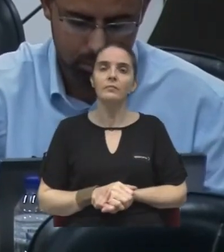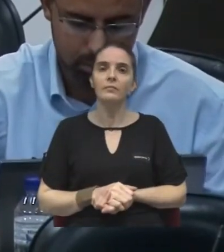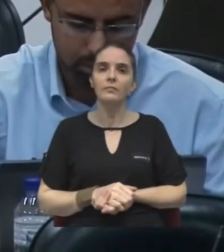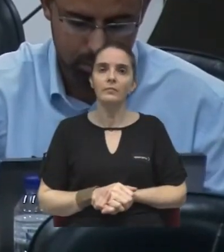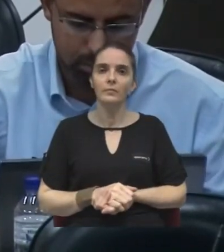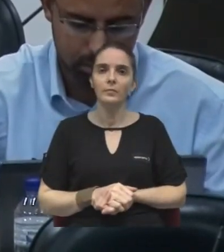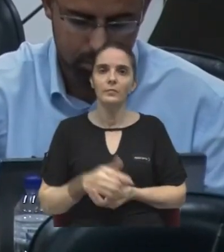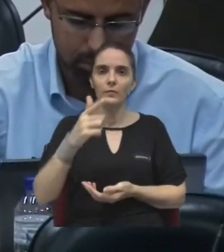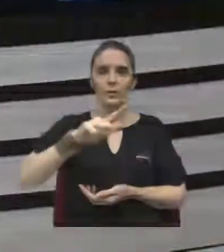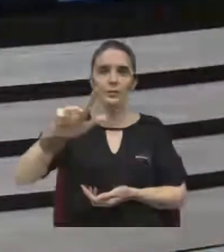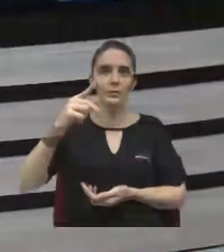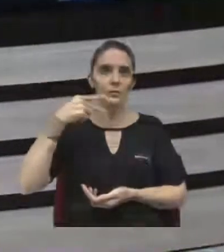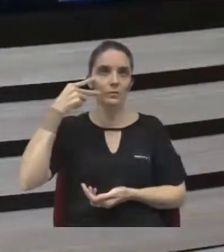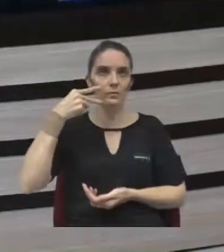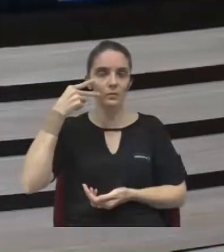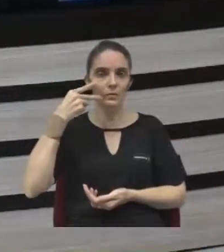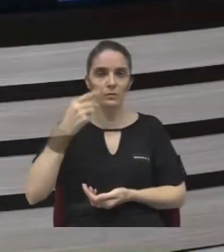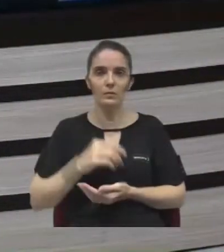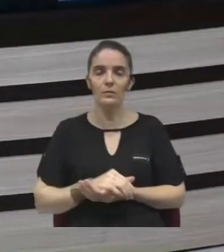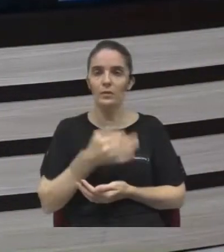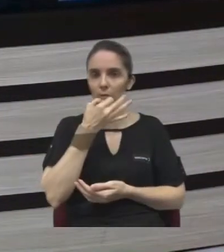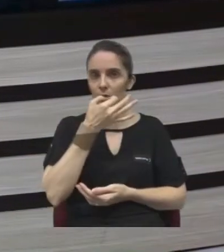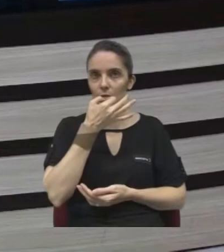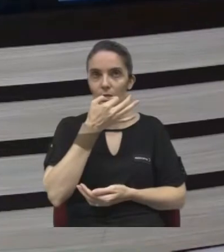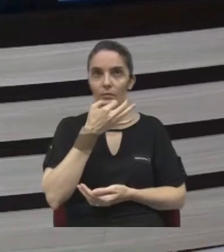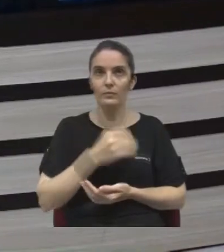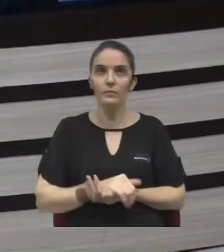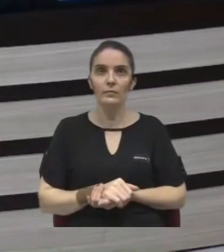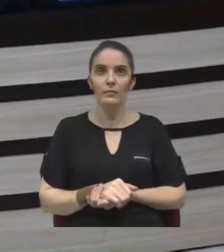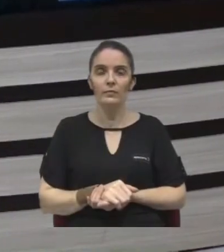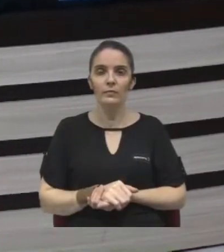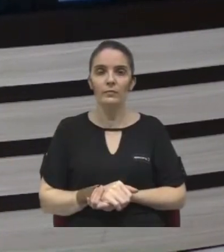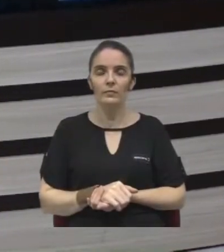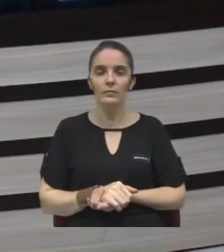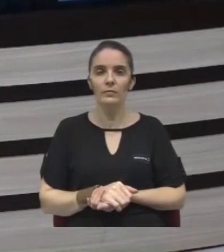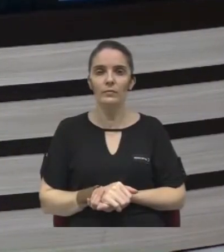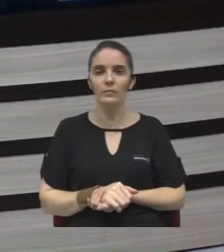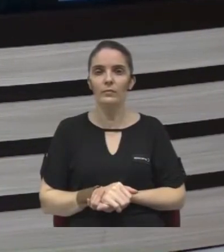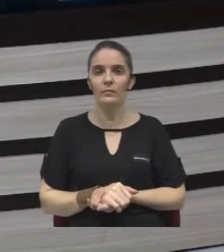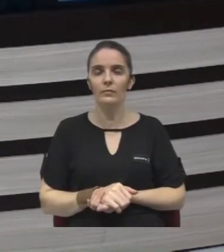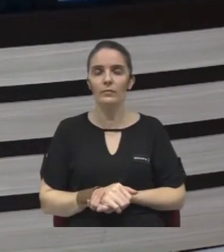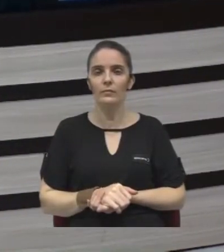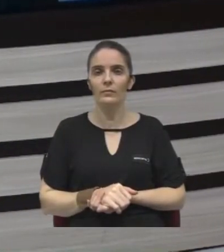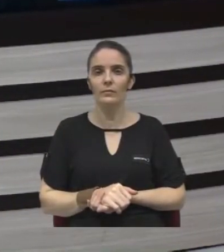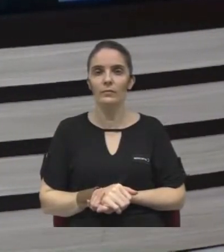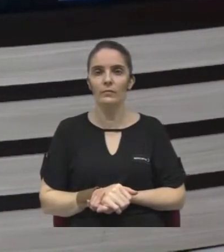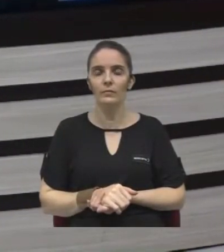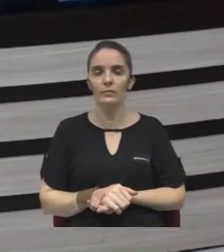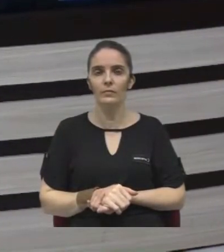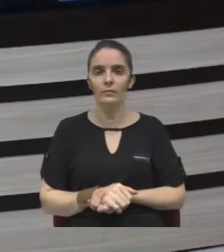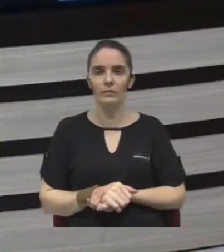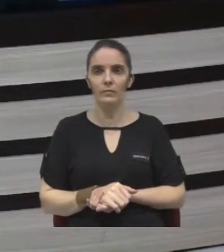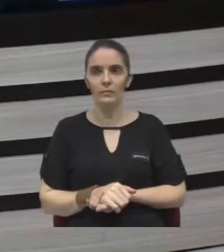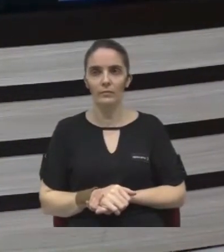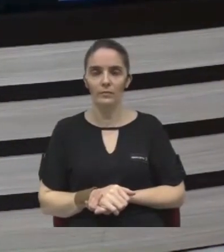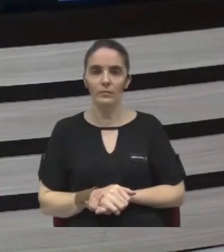tá? Muito obrigada mesmo. De nada. Mais algum vereador deseja discutir o requerimento? Pretendo, presidente. Vai discutir o requerimento do vereador Marco